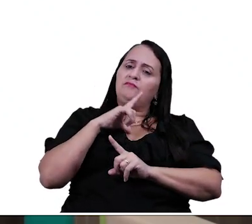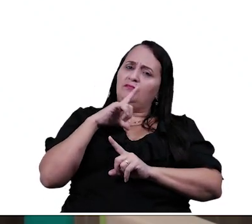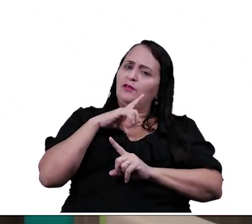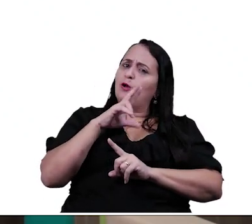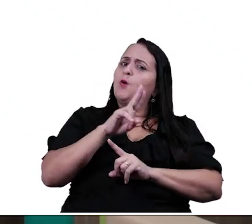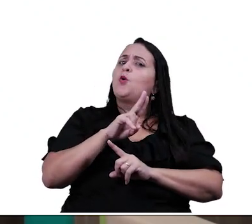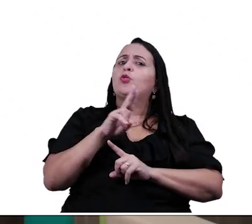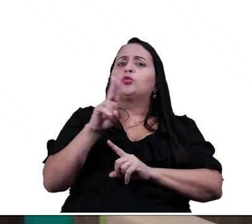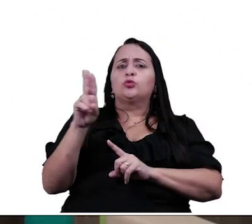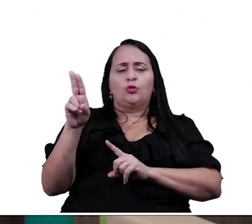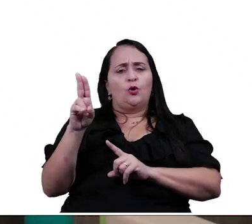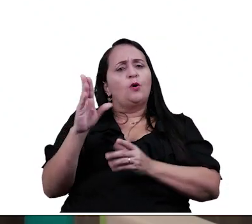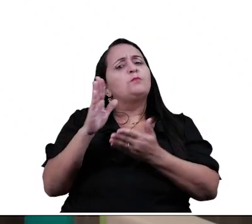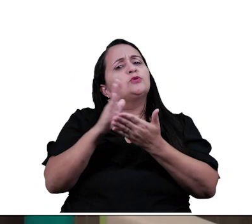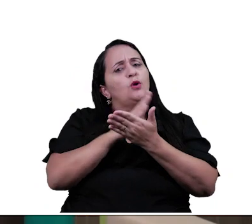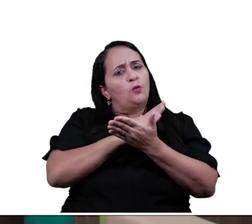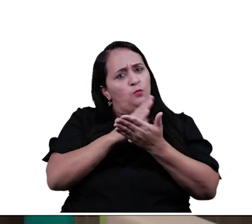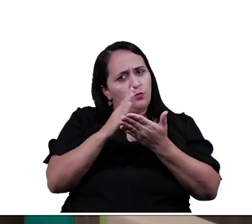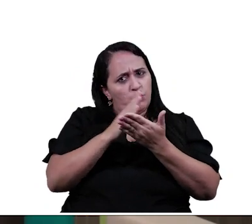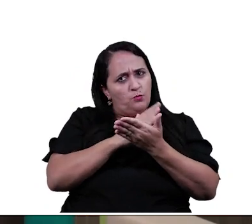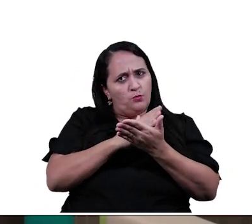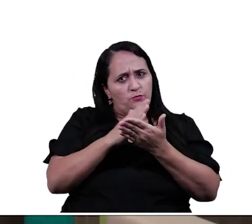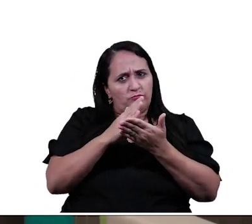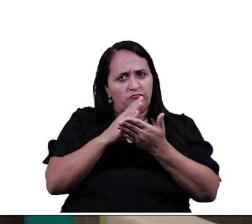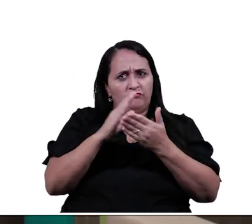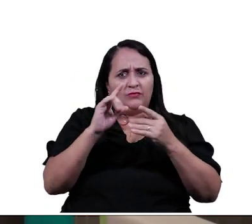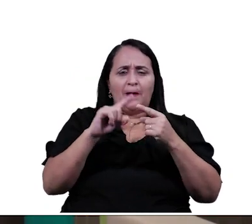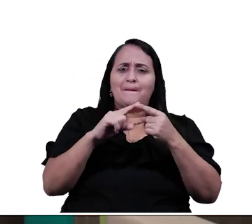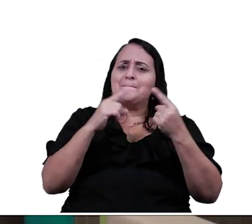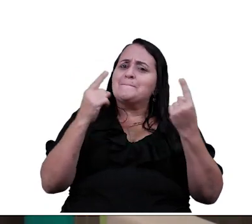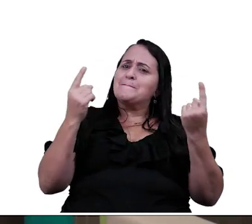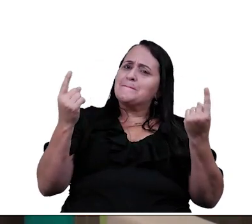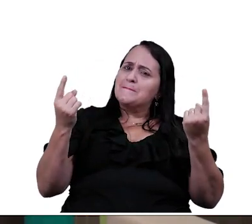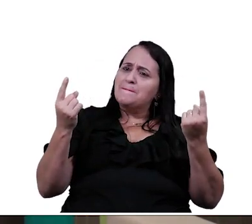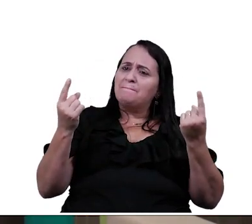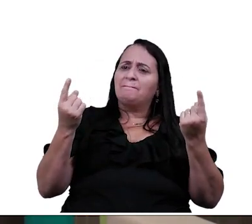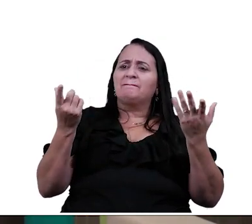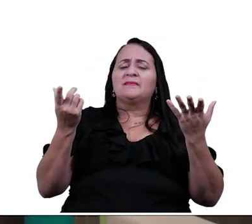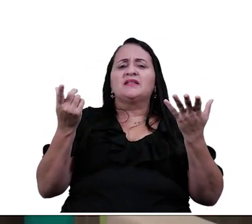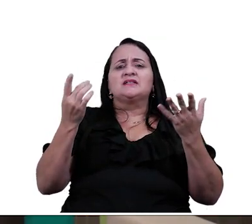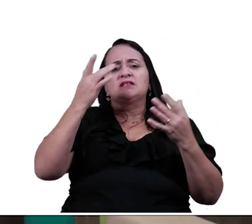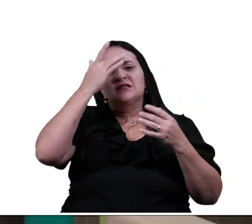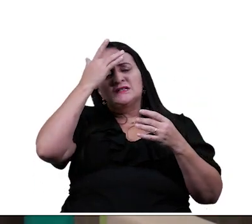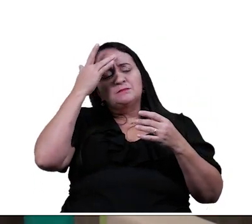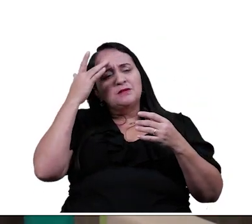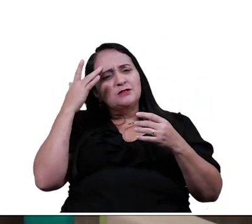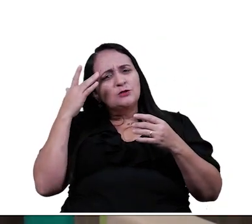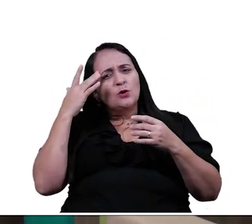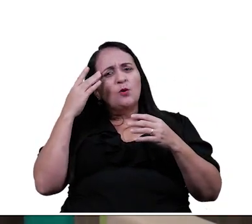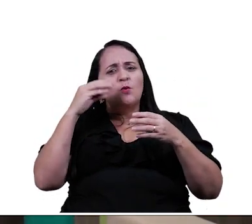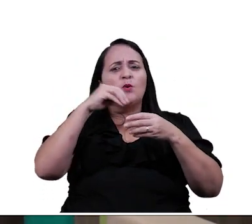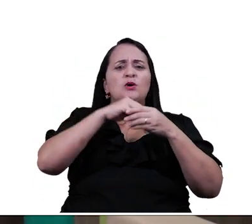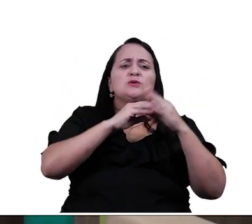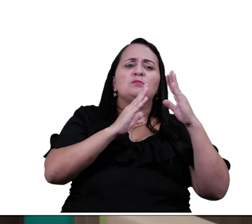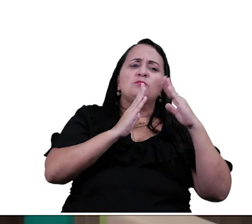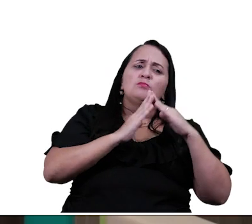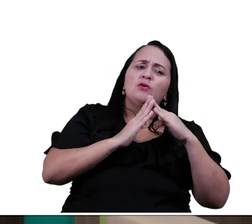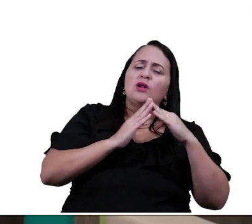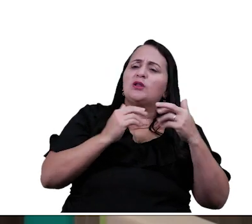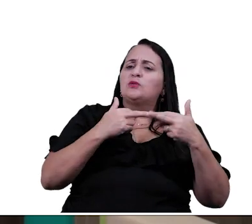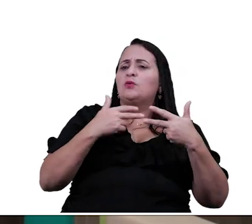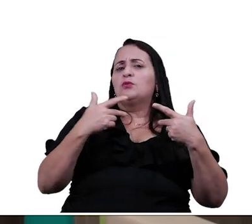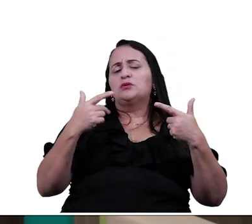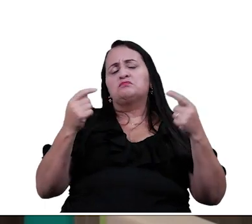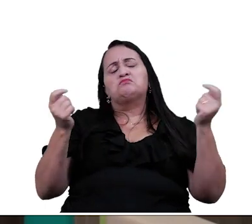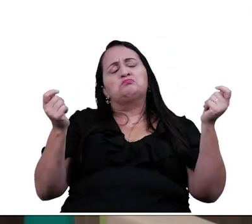sei que na maioria dos bairros tem sim suas próprias feiras, onde os comerciantes e os moradores fazem